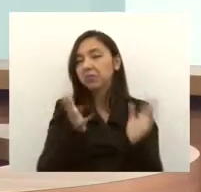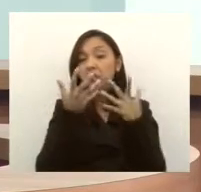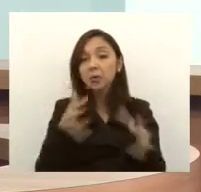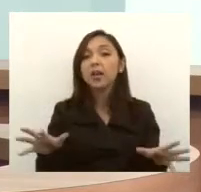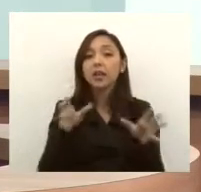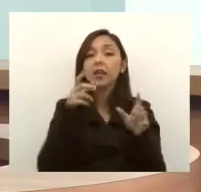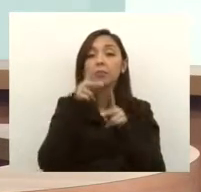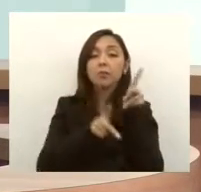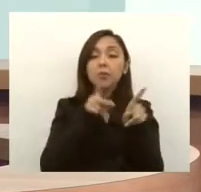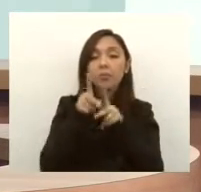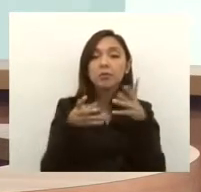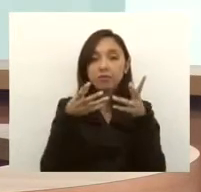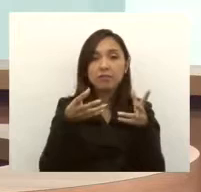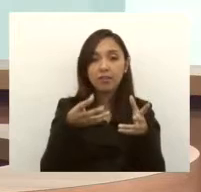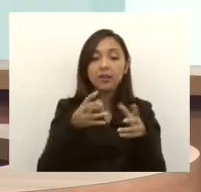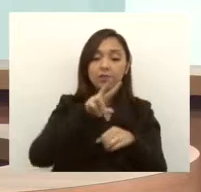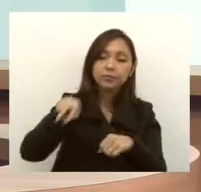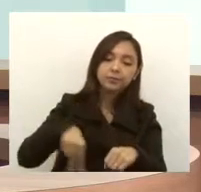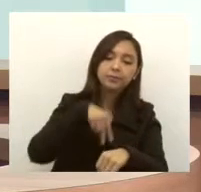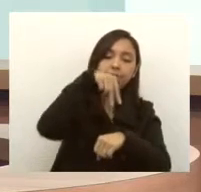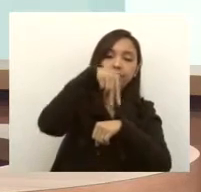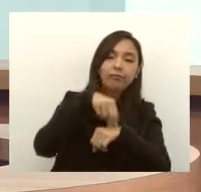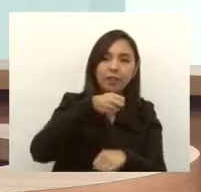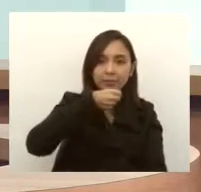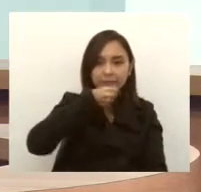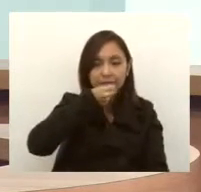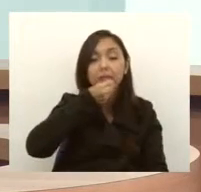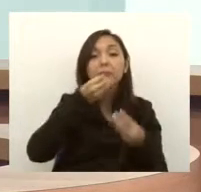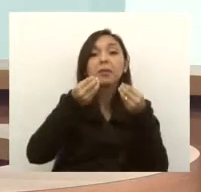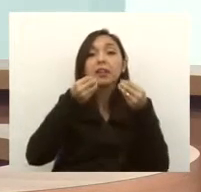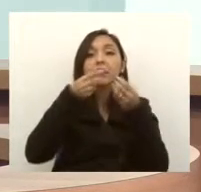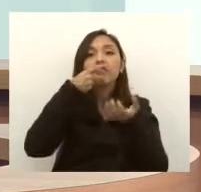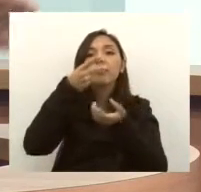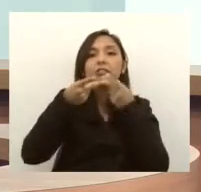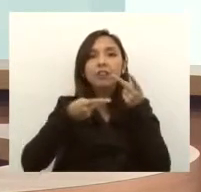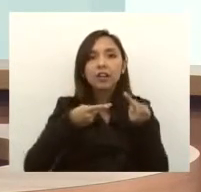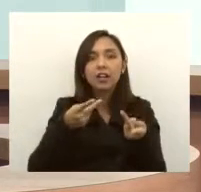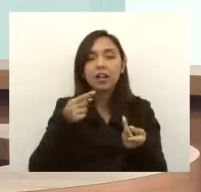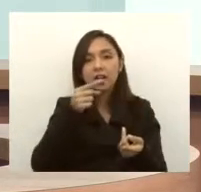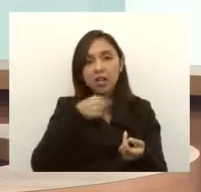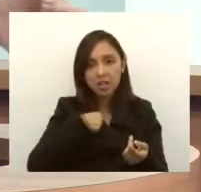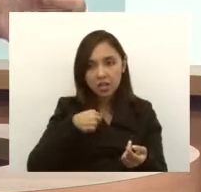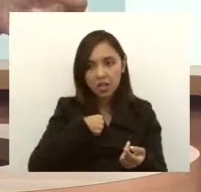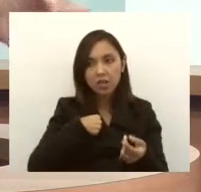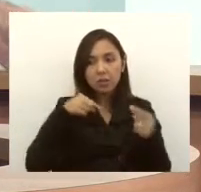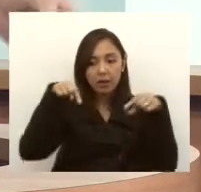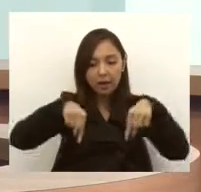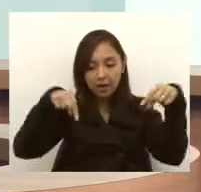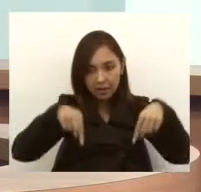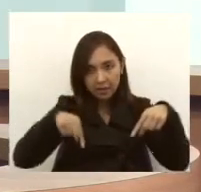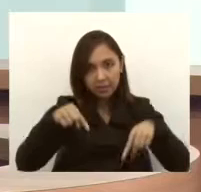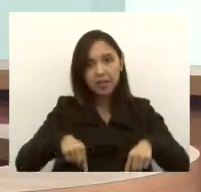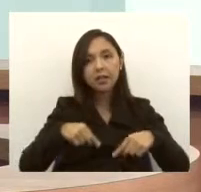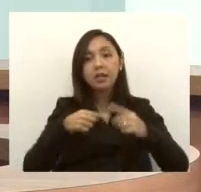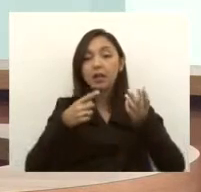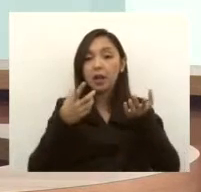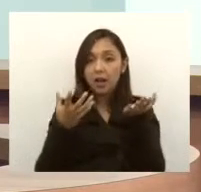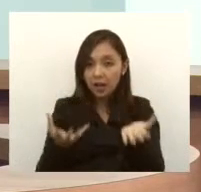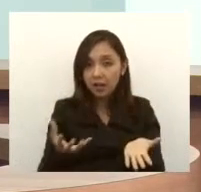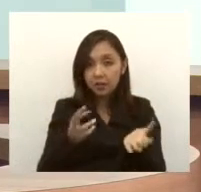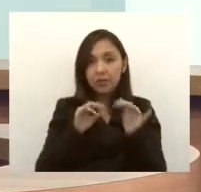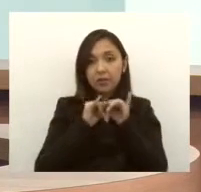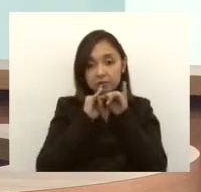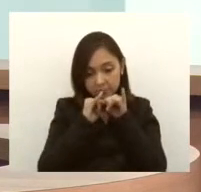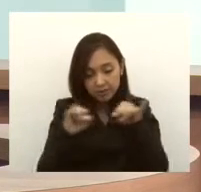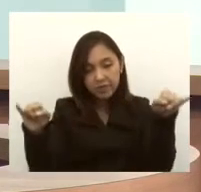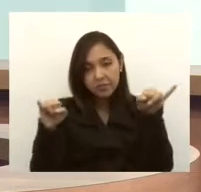A população quer que nós subamos aqui nessa tribuna e dizemos o seguinte: olha, eu estou aqui para dar o